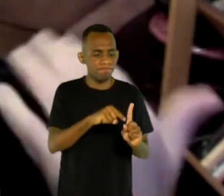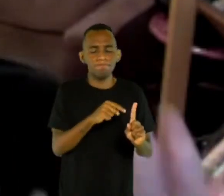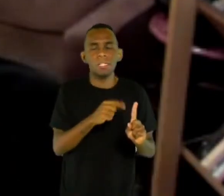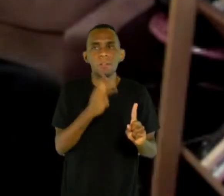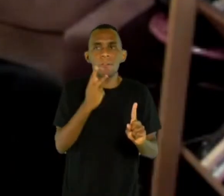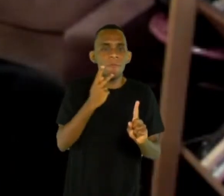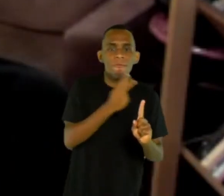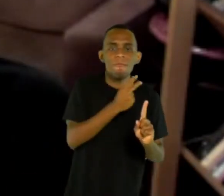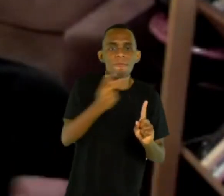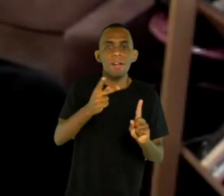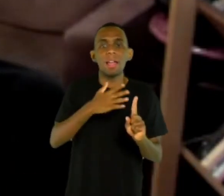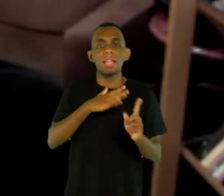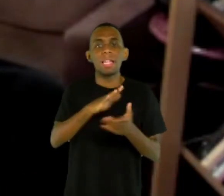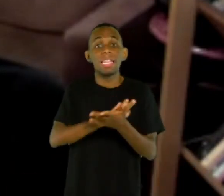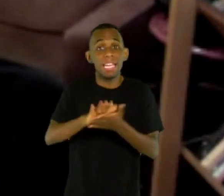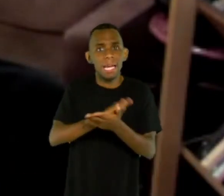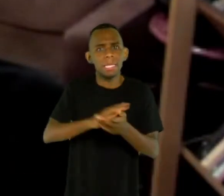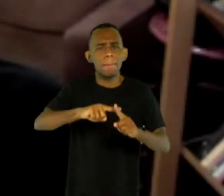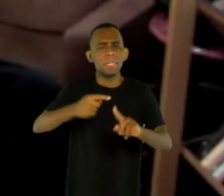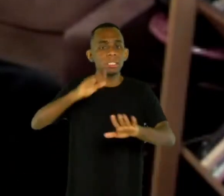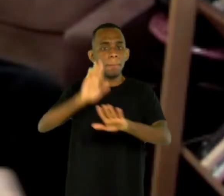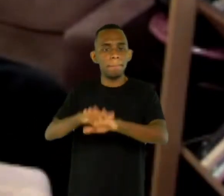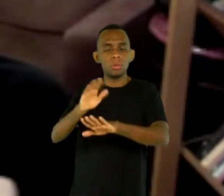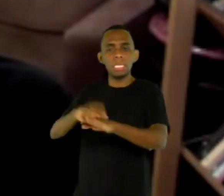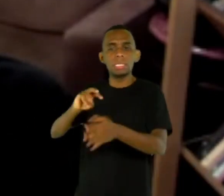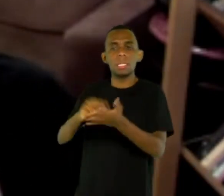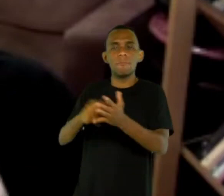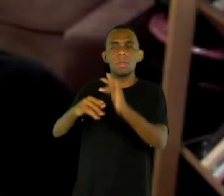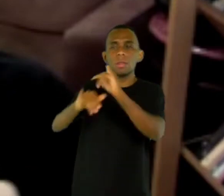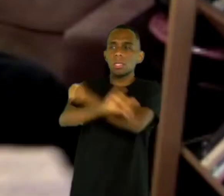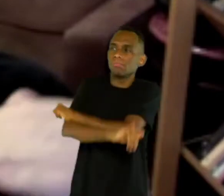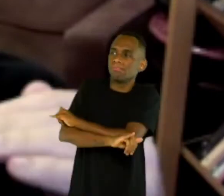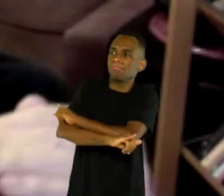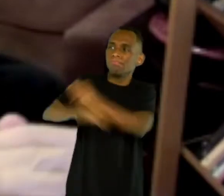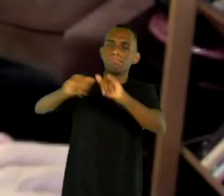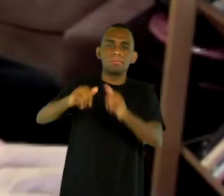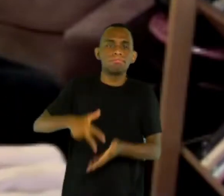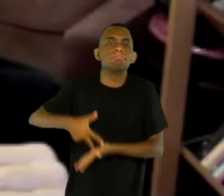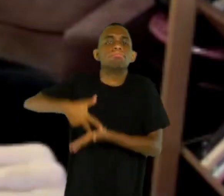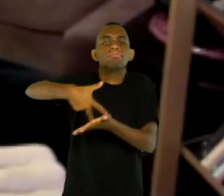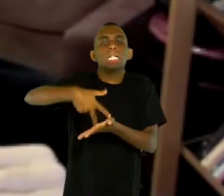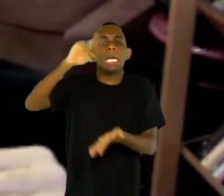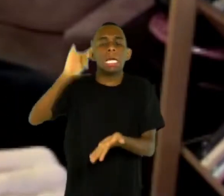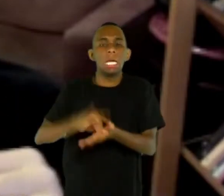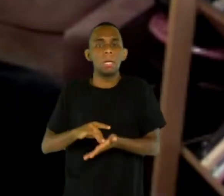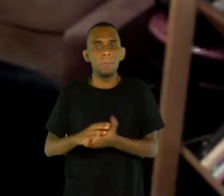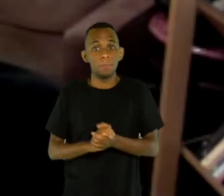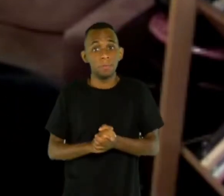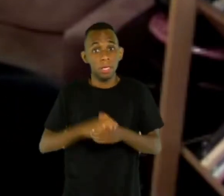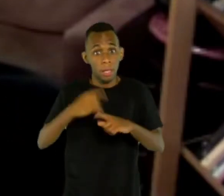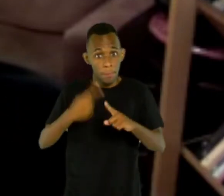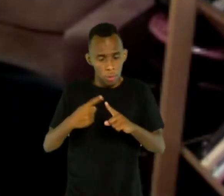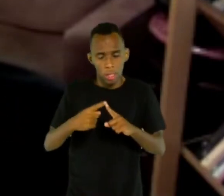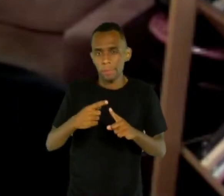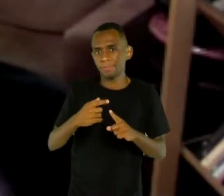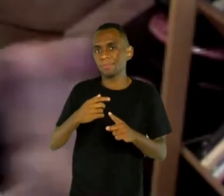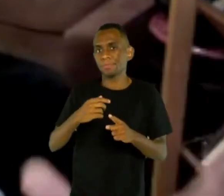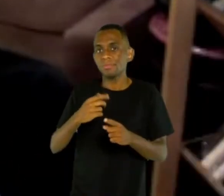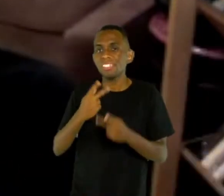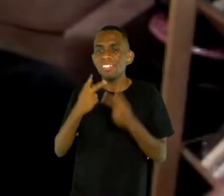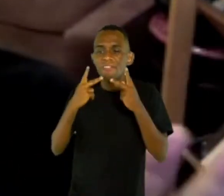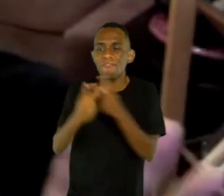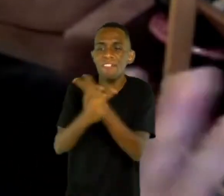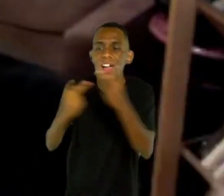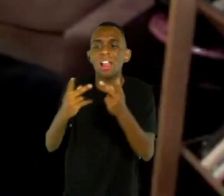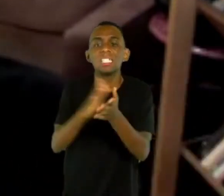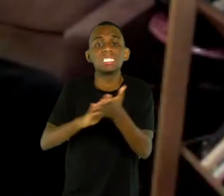e que tem muita voz, né? Eu acho que essa transposição do não falar para ter muita voz, ela diz